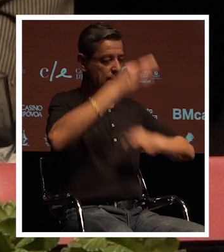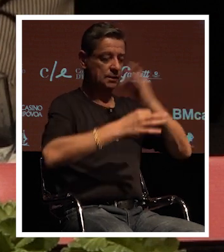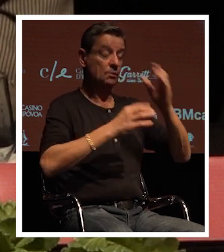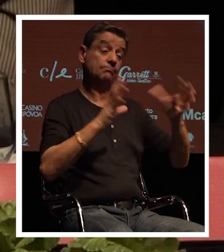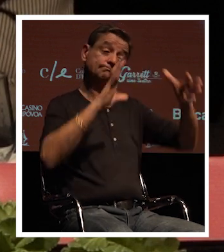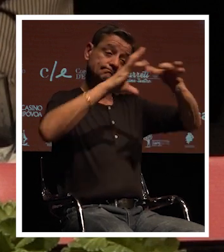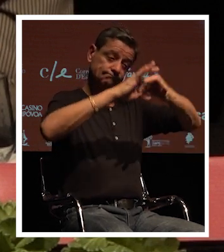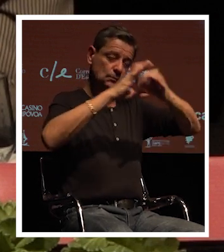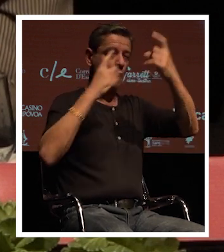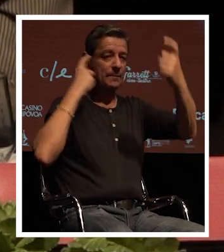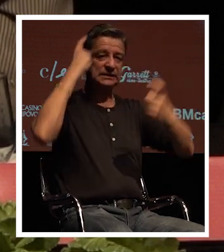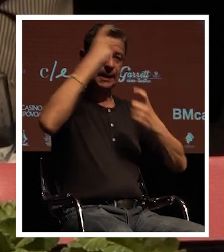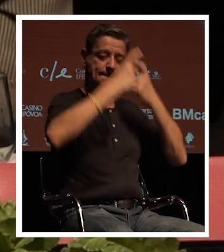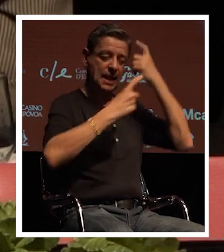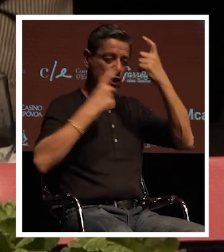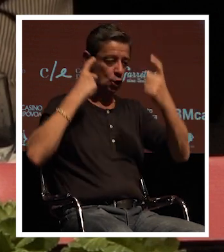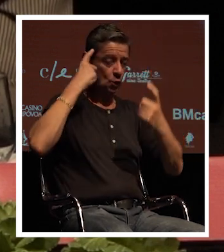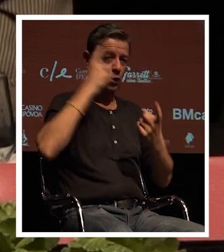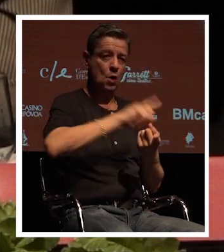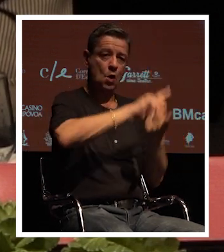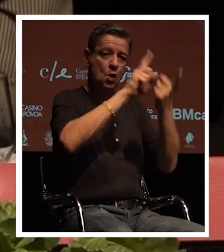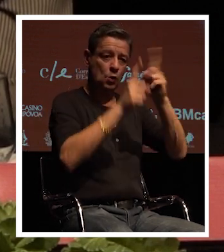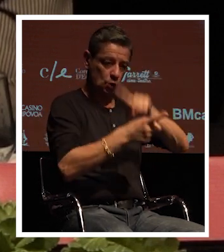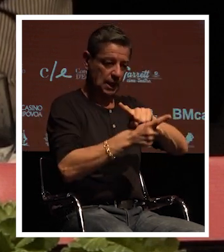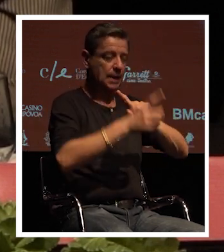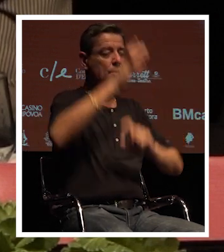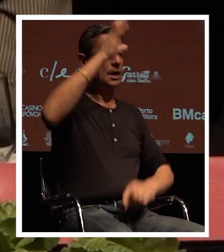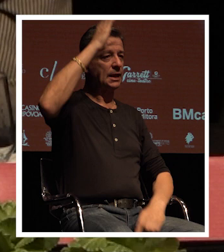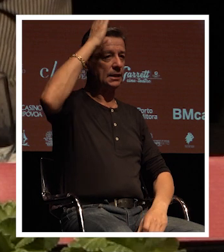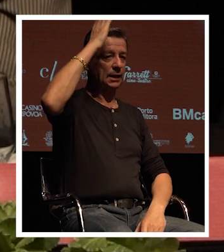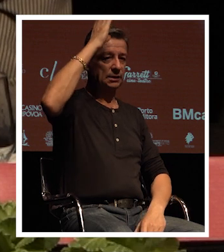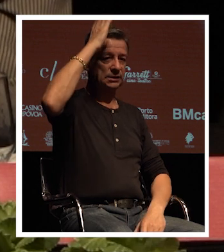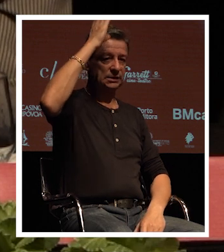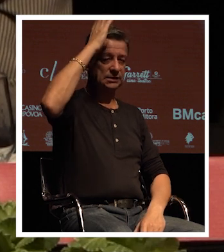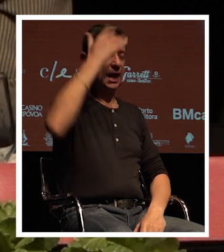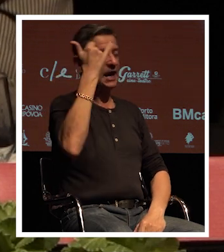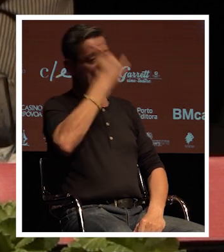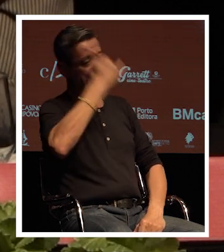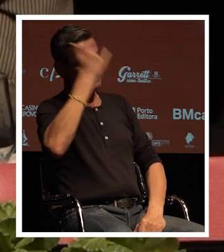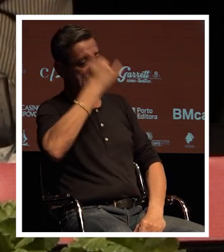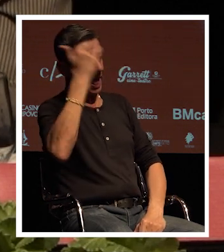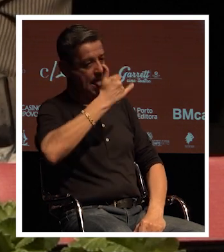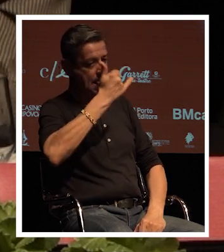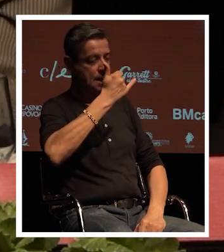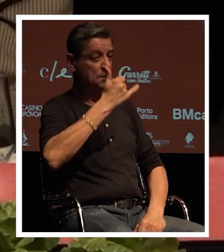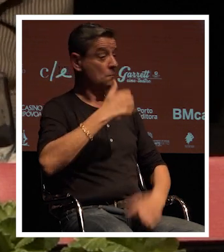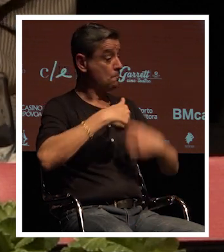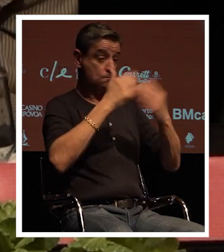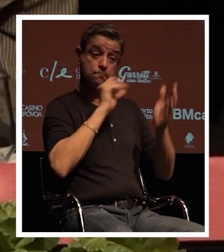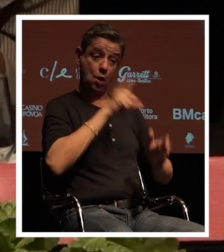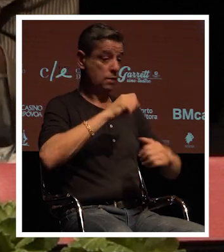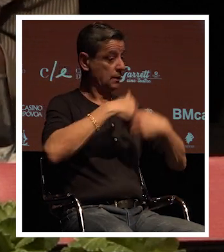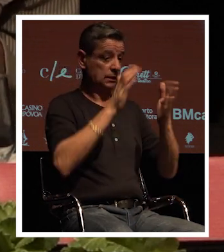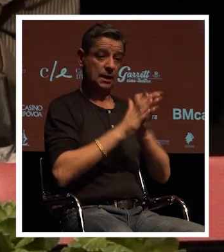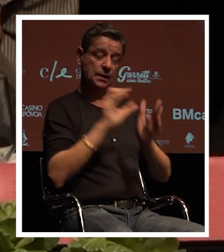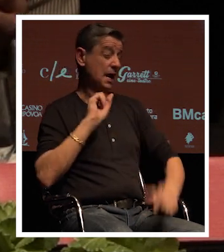pensamento que é o contrário eventualmente da inteligência ou da inteligência artificial que pode ser rápida a gente à espera